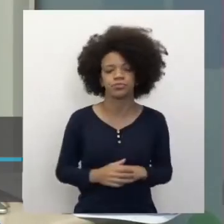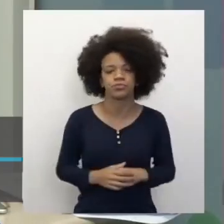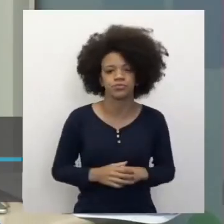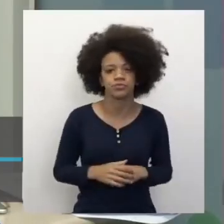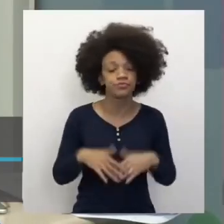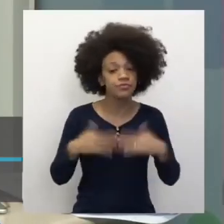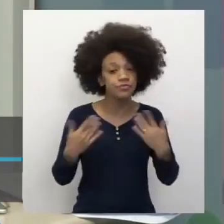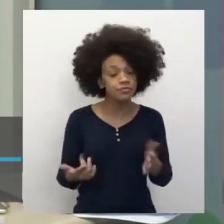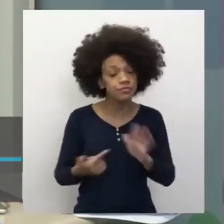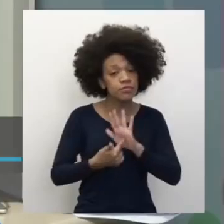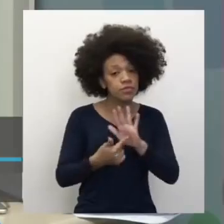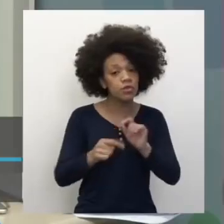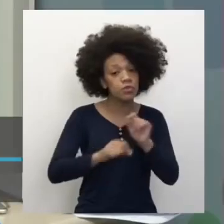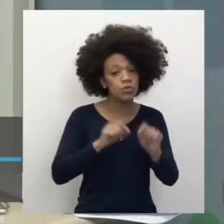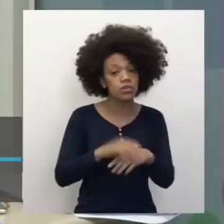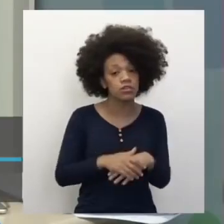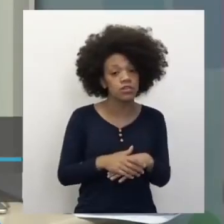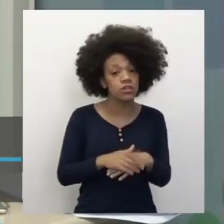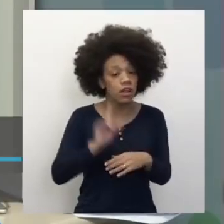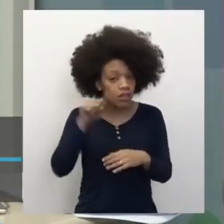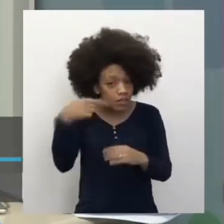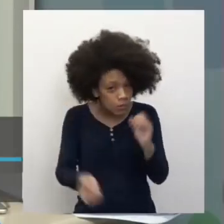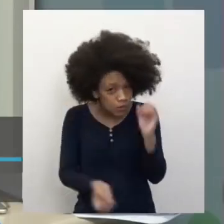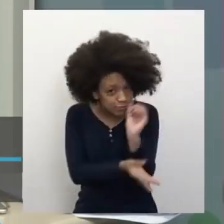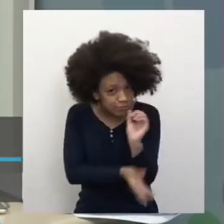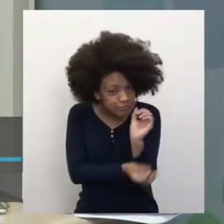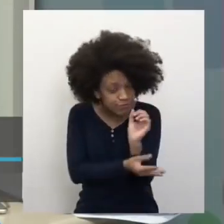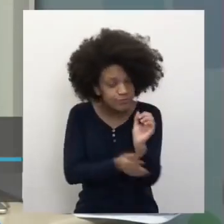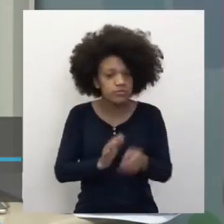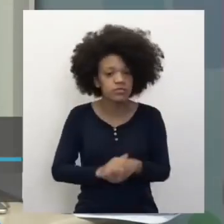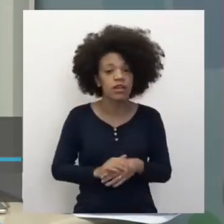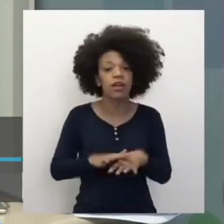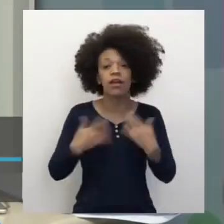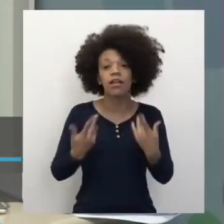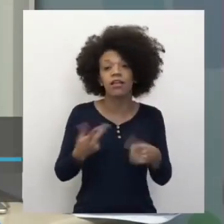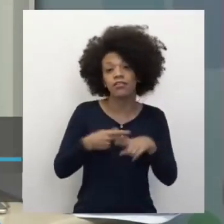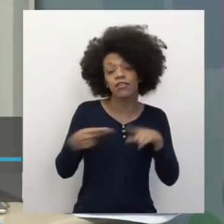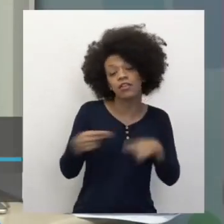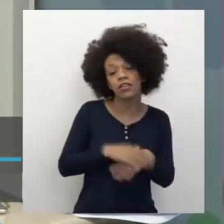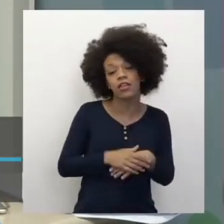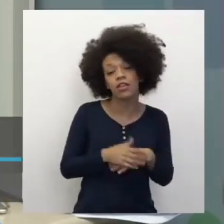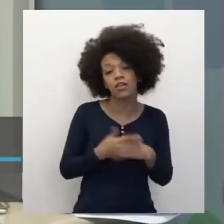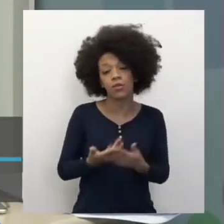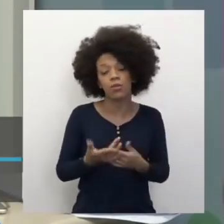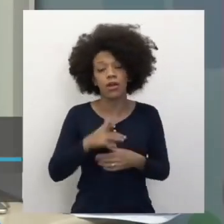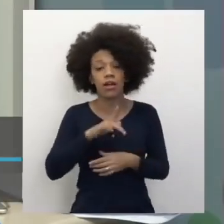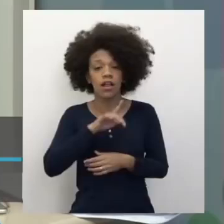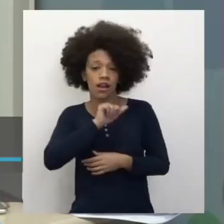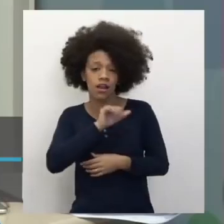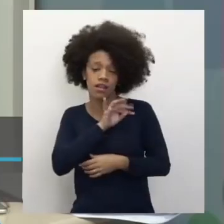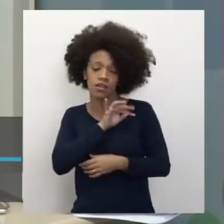aí colocaram, né, depois desse spoiler que você colocou aí, quem ganhou foi os grandes latifundiários, né,